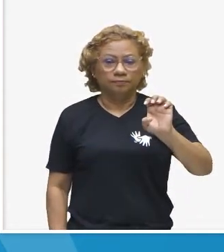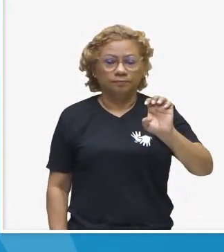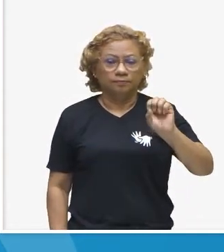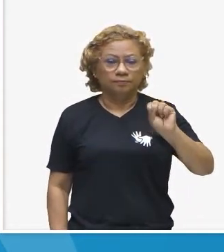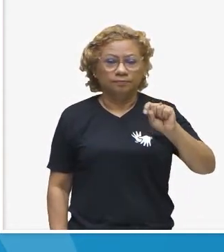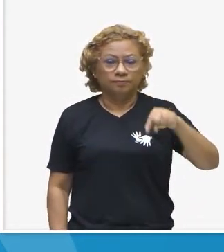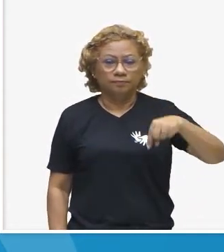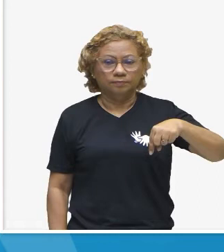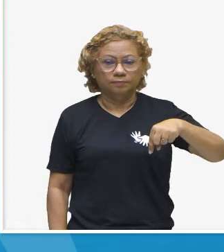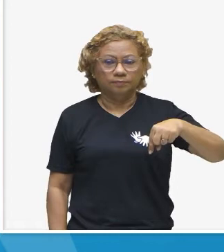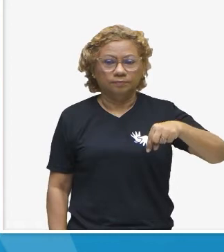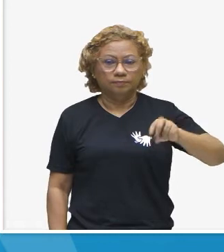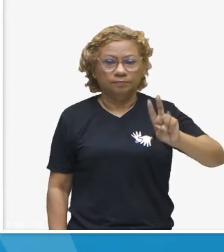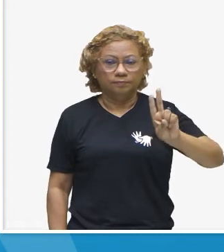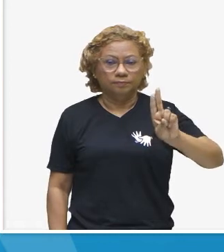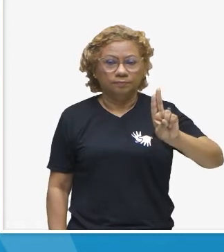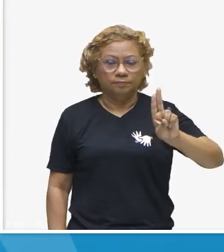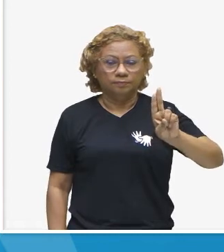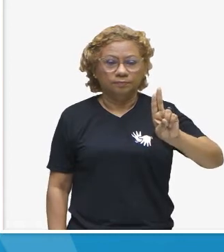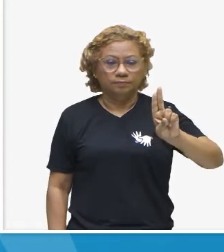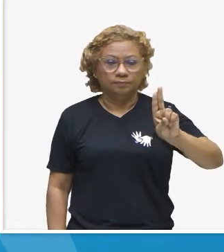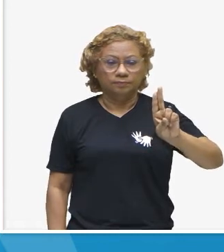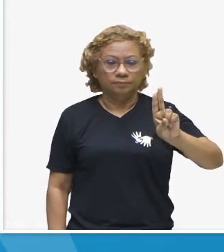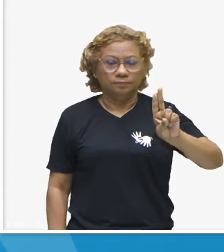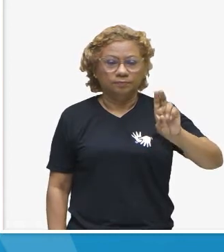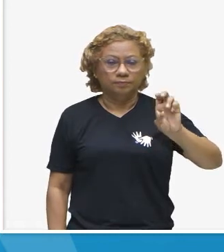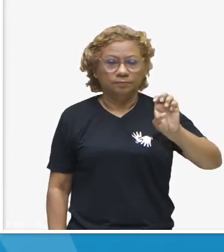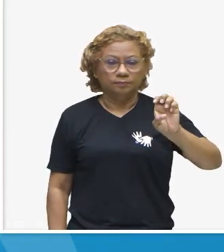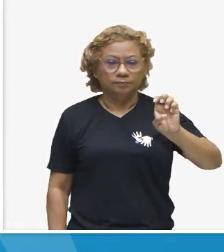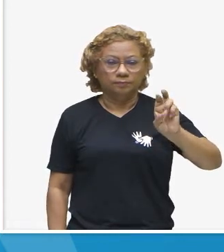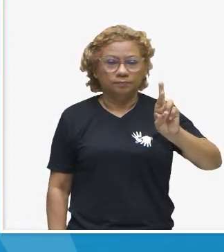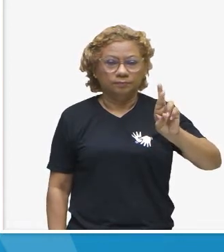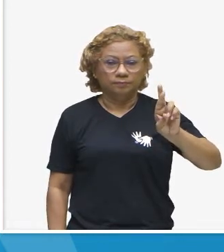O vermelho está na parte de cima